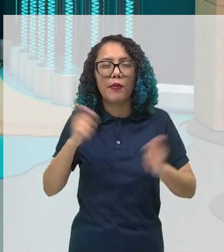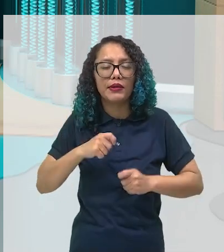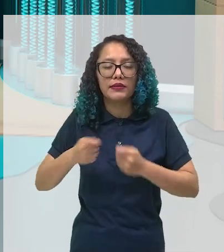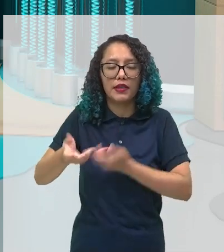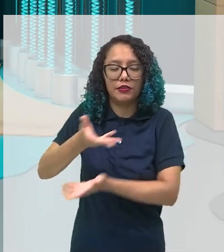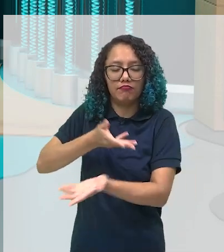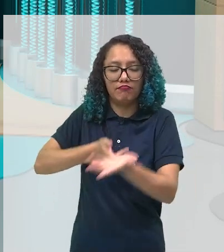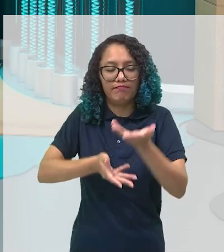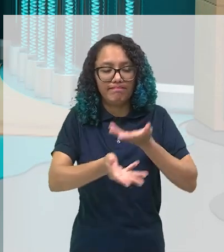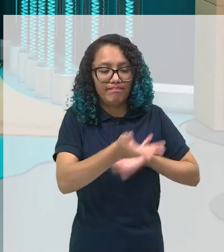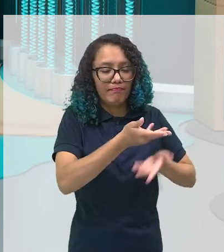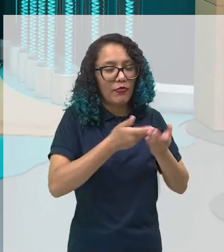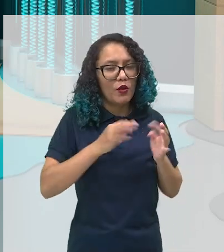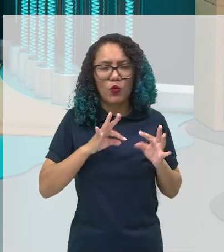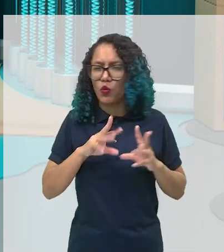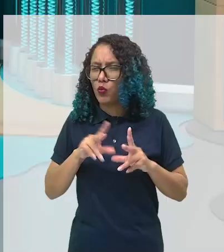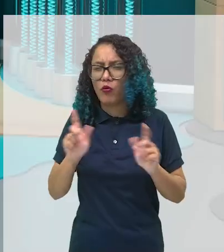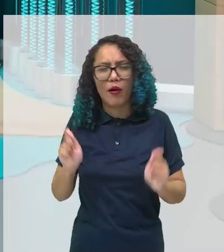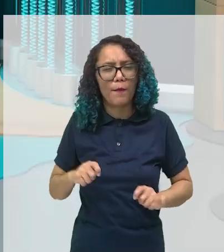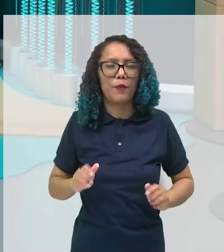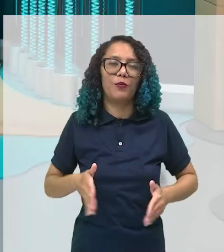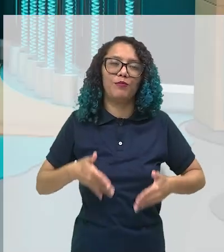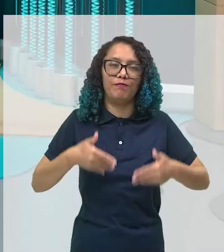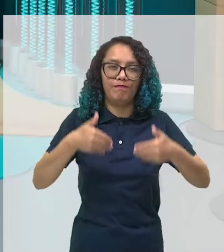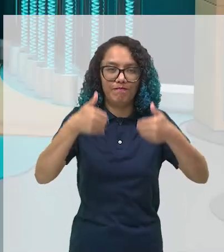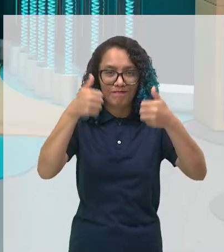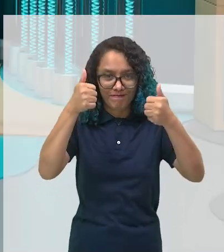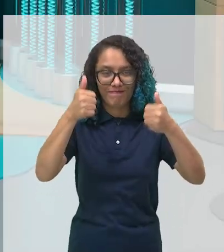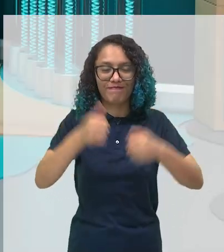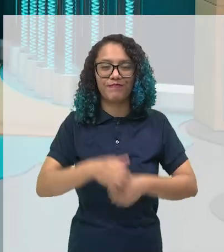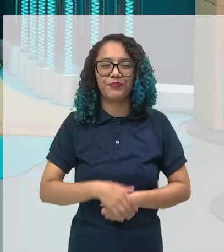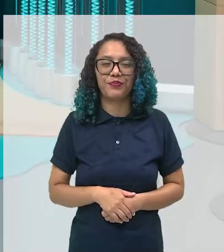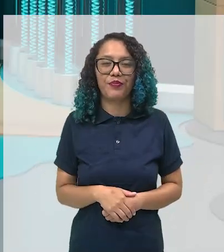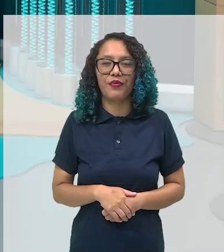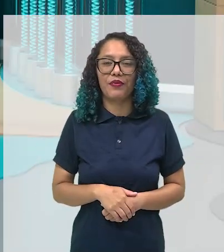socialização, vem para melhorar tudo isso daí. Então,